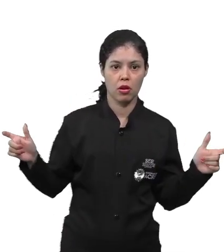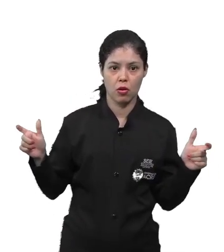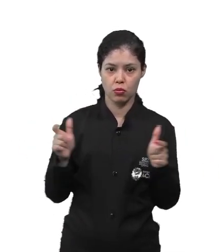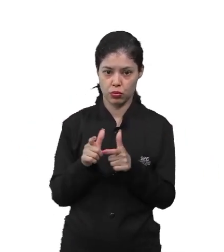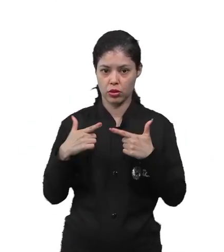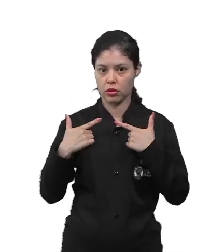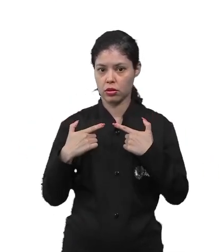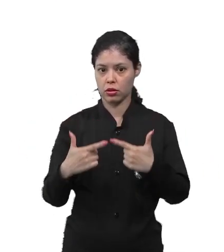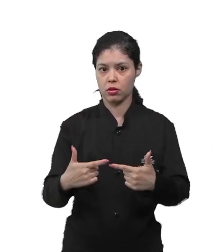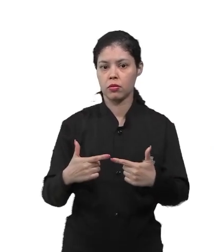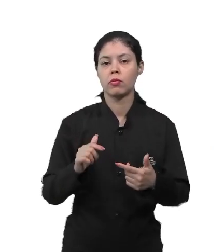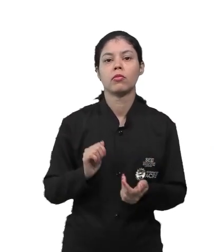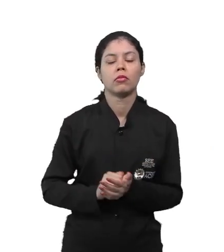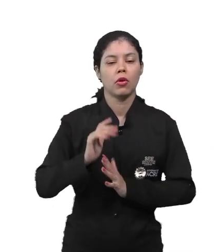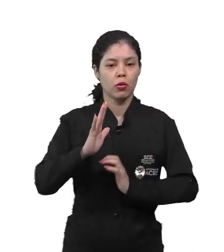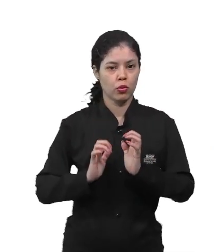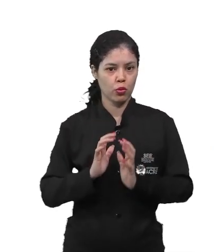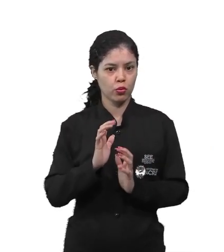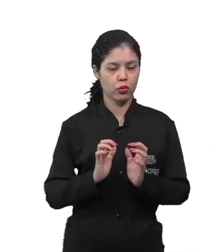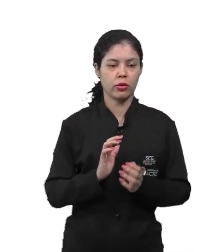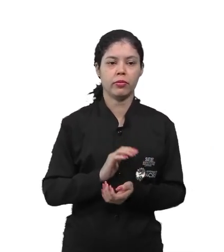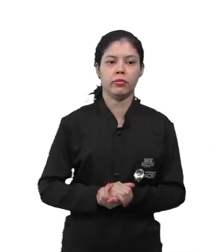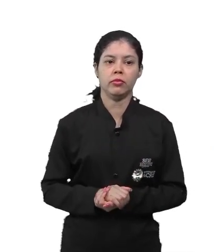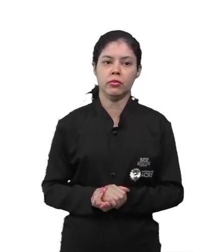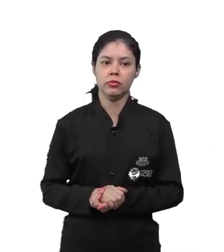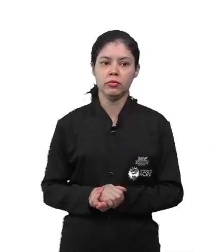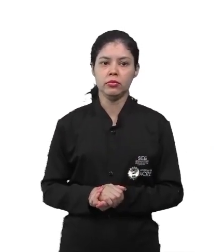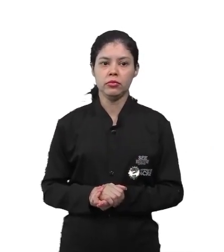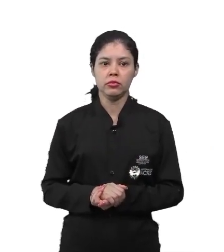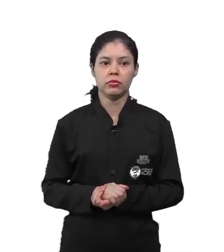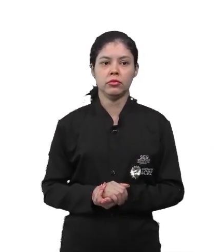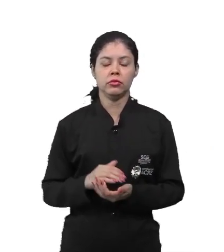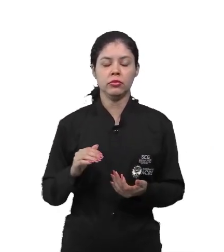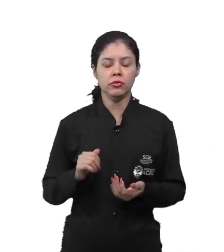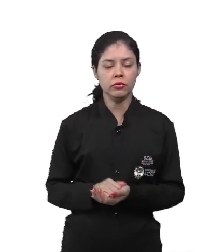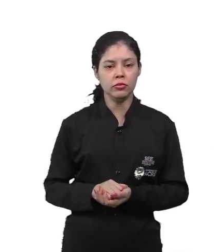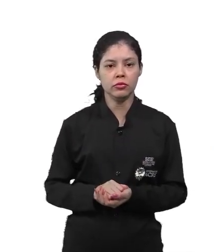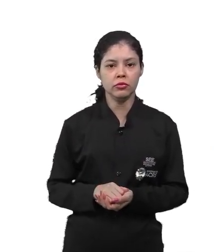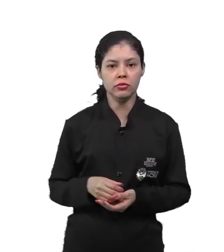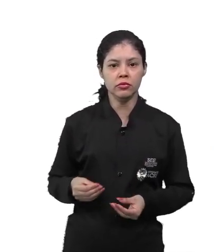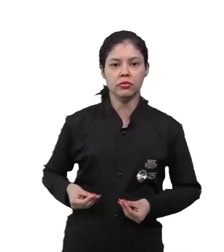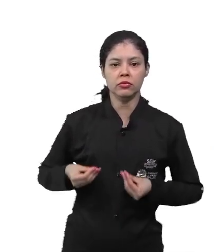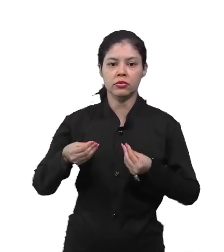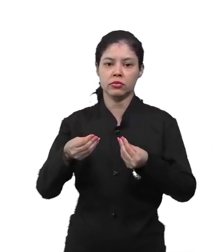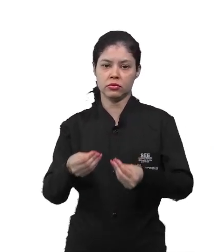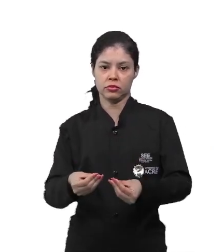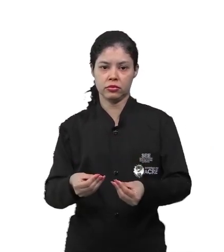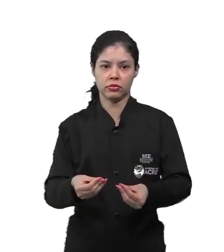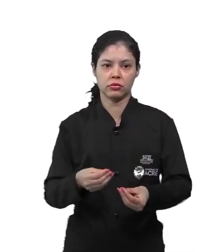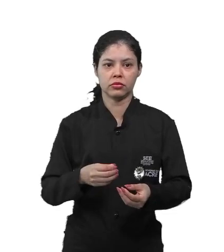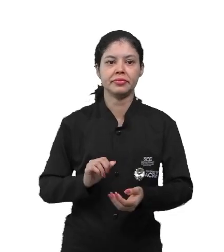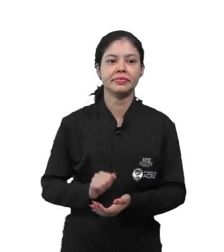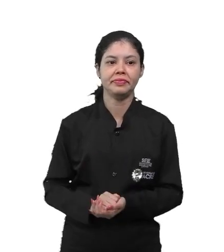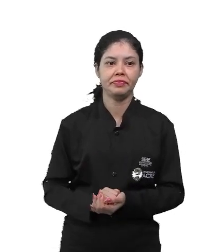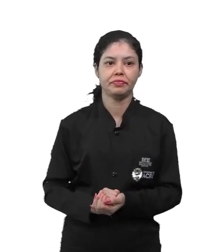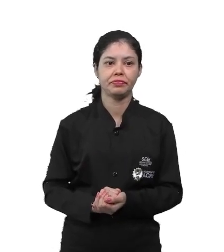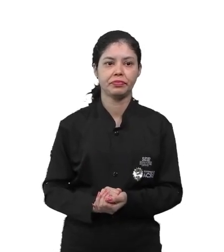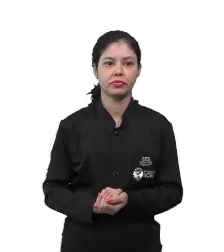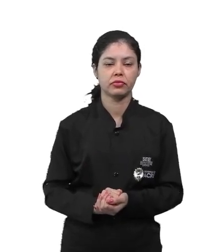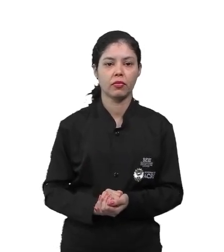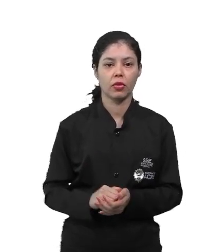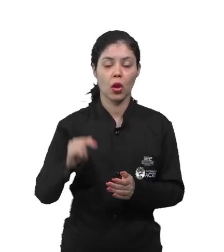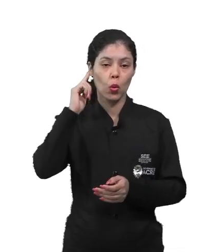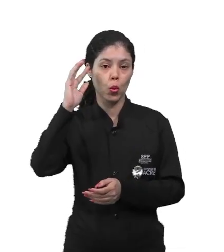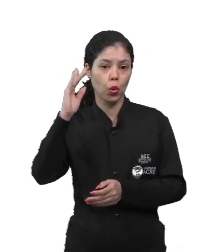das guerras e dos conflitos. Então, a diplomacia e a negociação